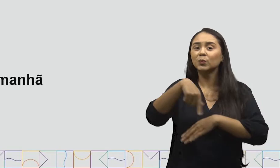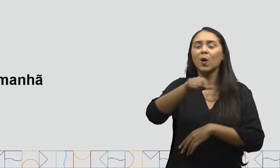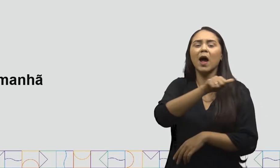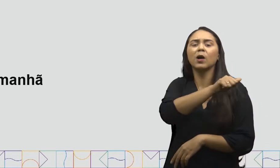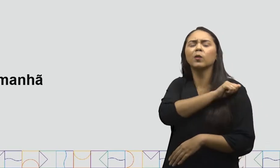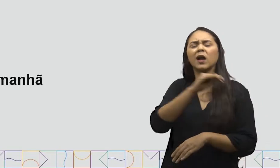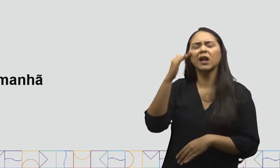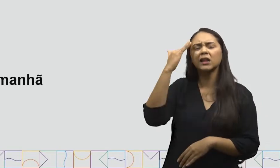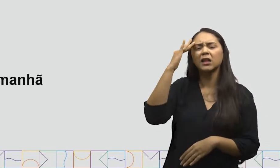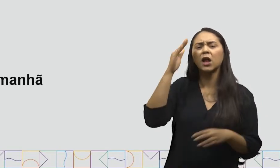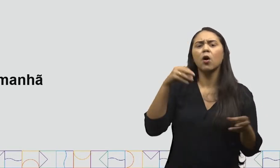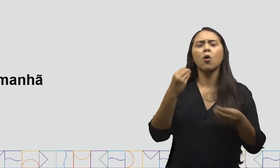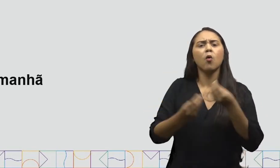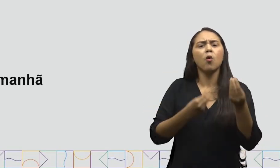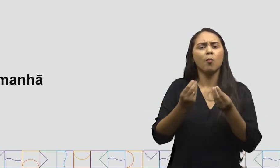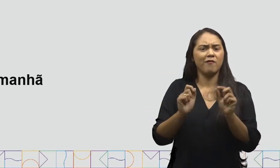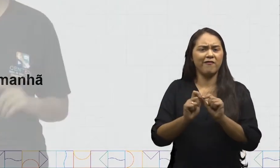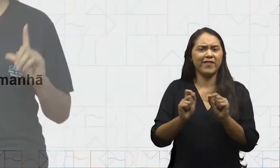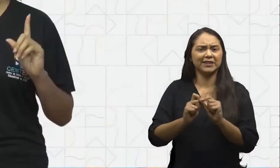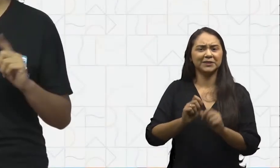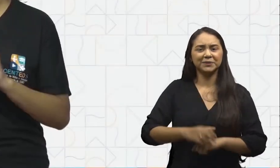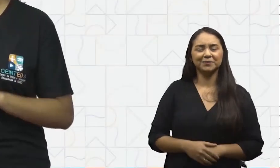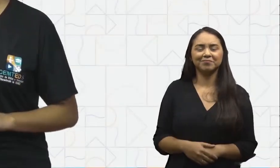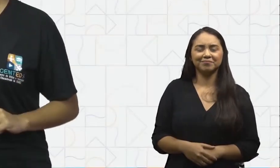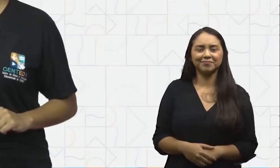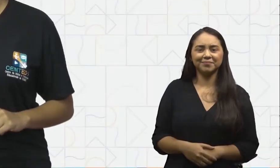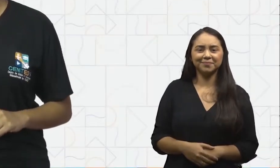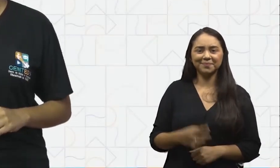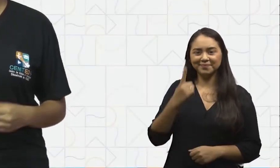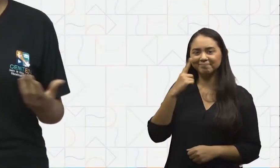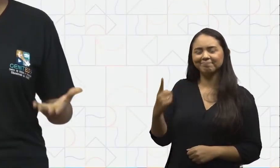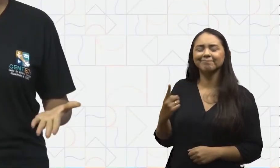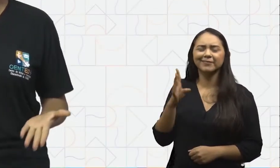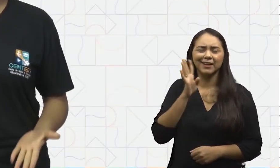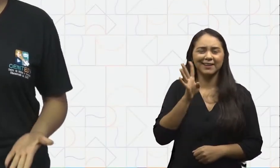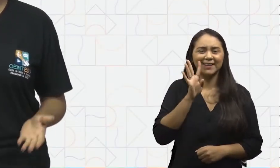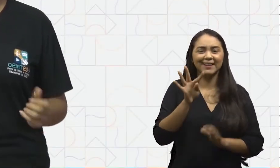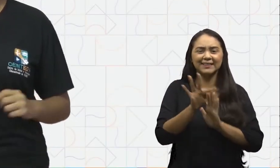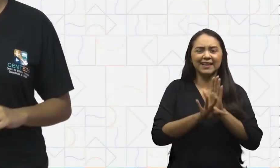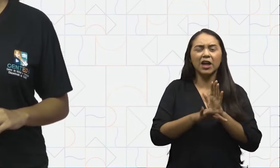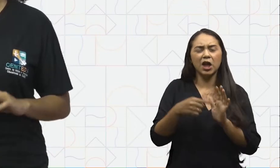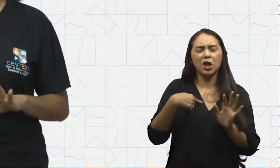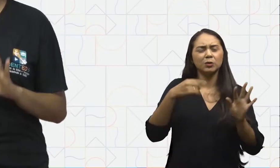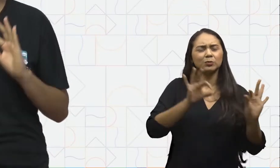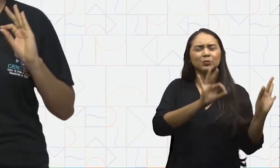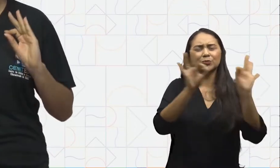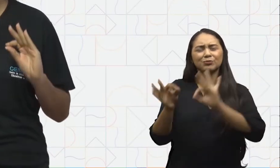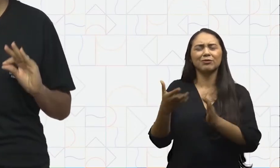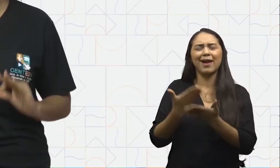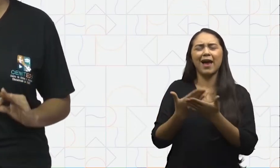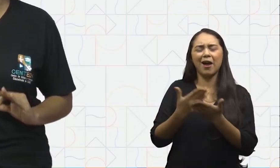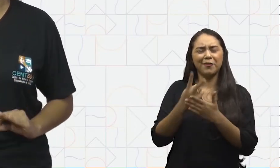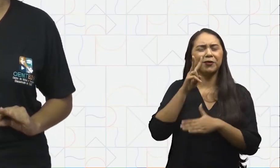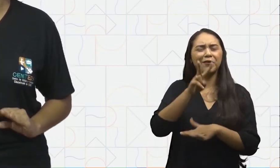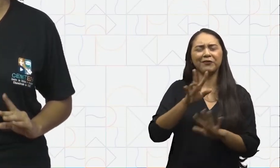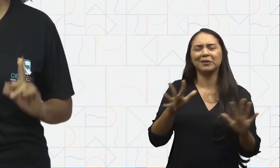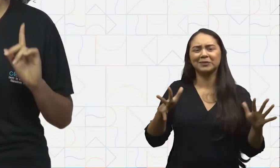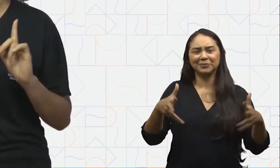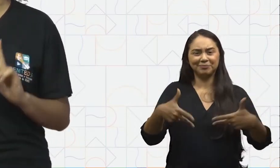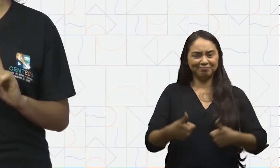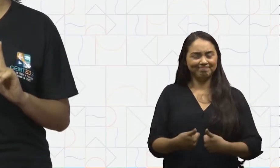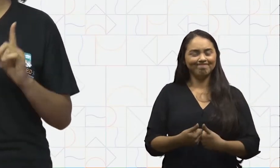entenderem como ele deveria ocorrer. Que texto legal! Eu assisti a aula e realmente ficou